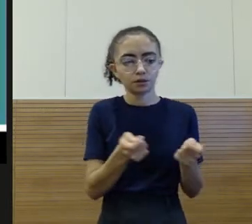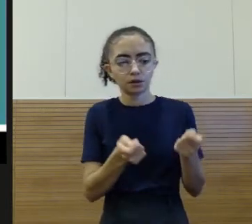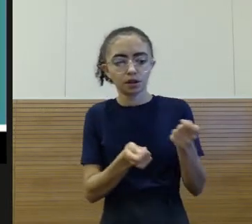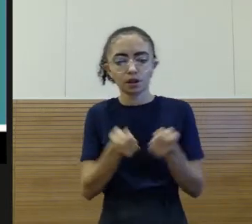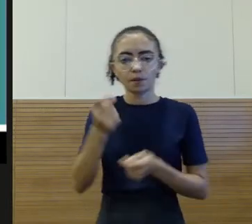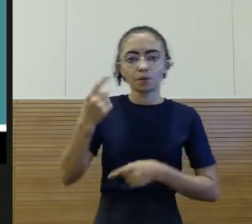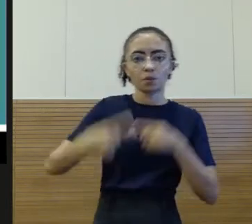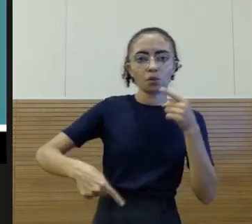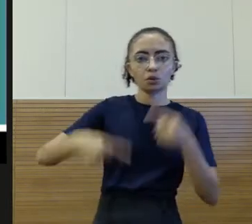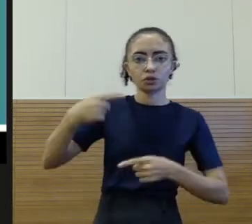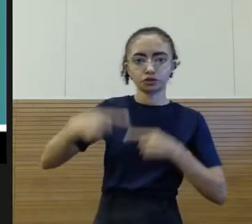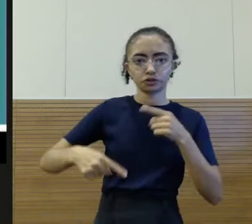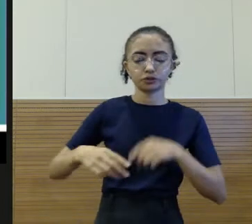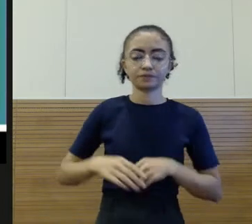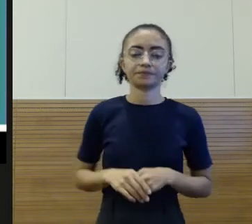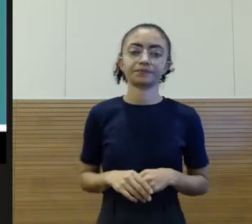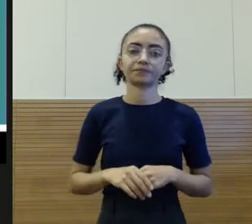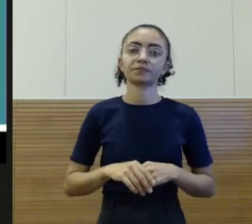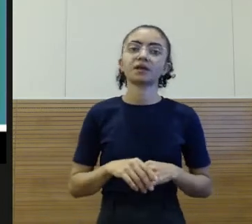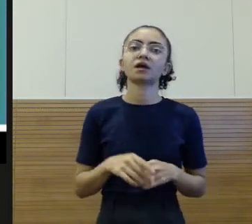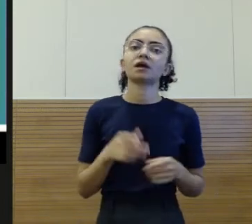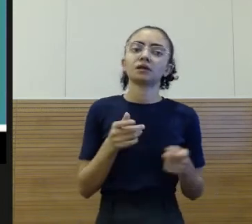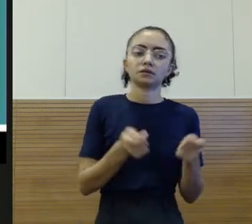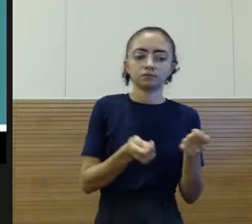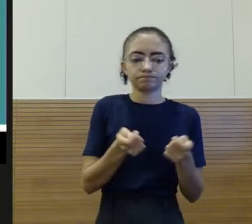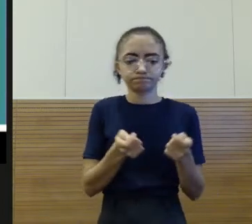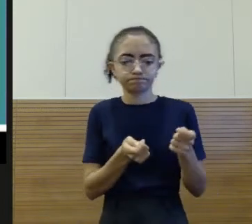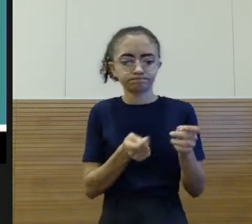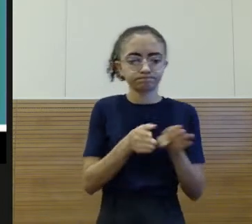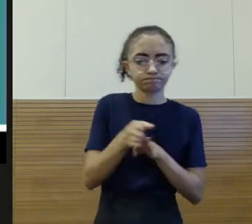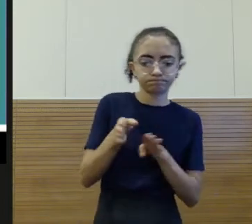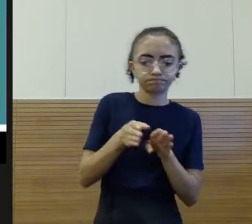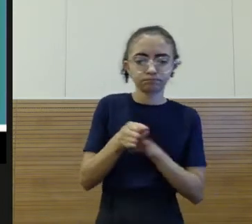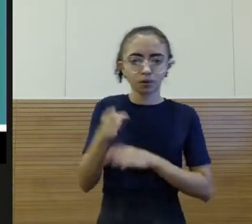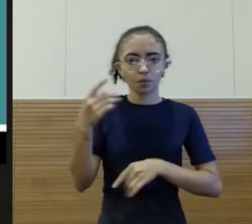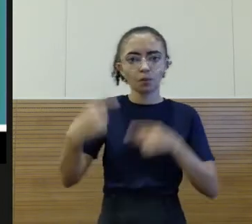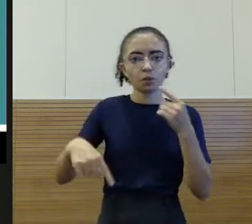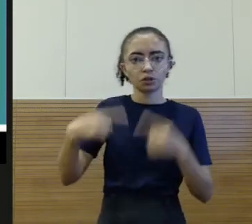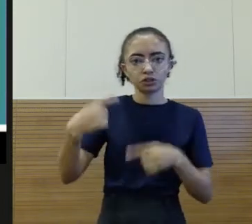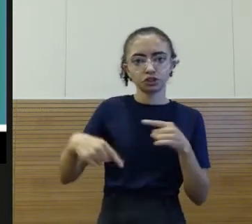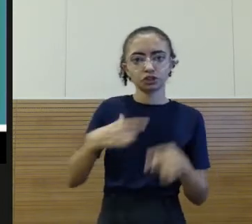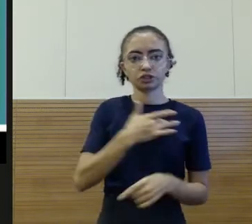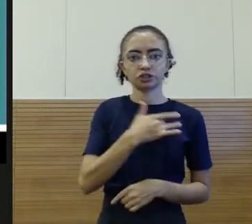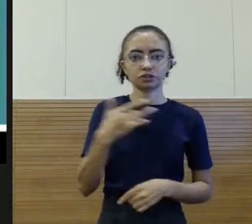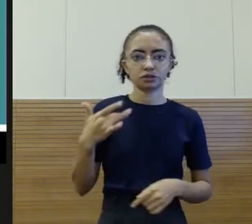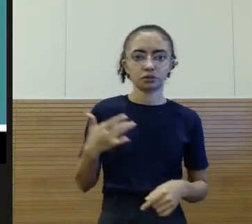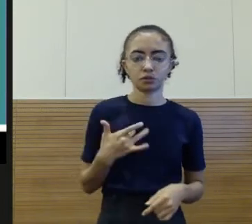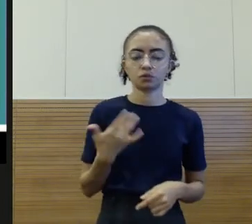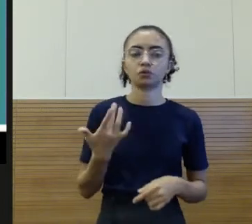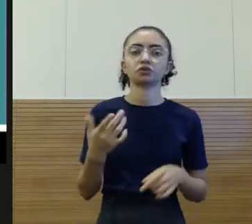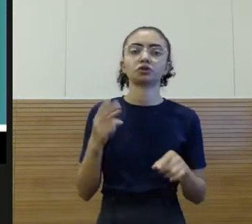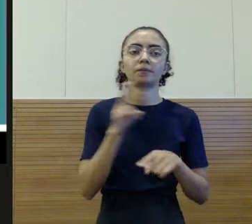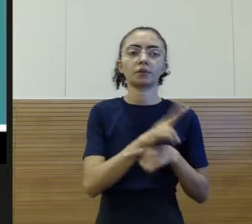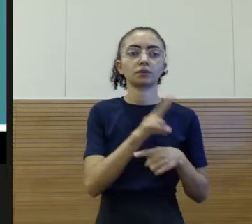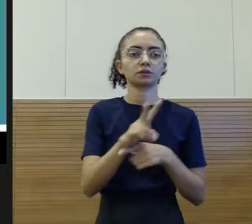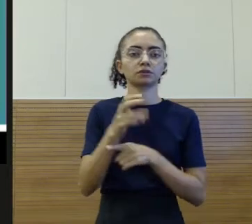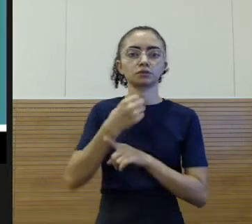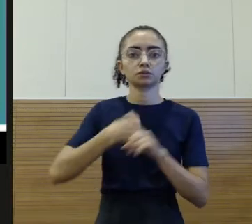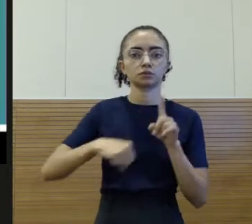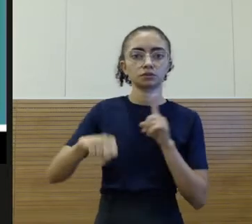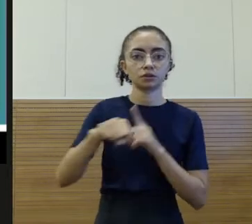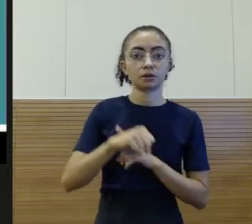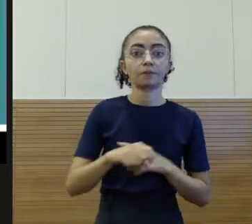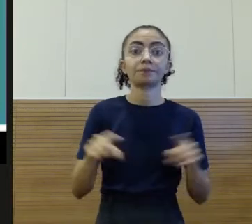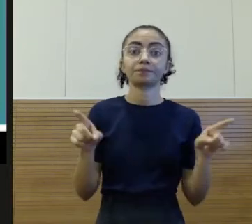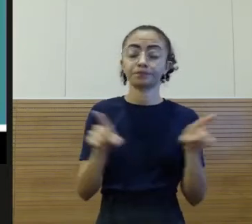acontece? Vemos que estão guiando, sim, até certa medida, políticas de saúde, de educação, proteção social. Contudo,